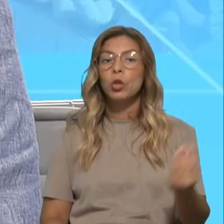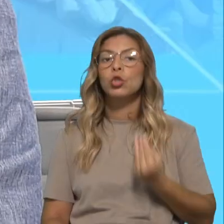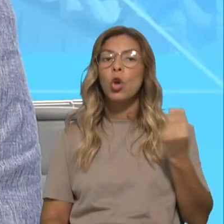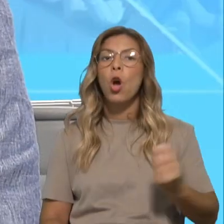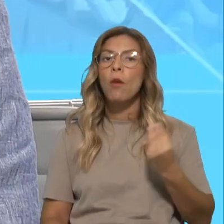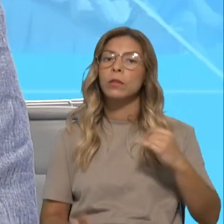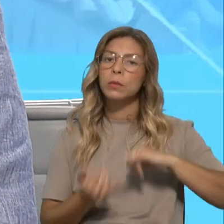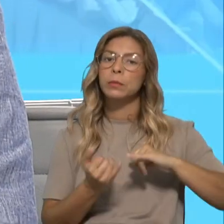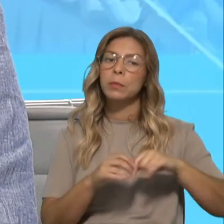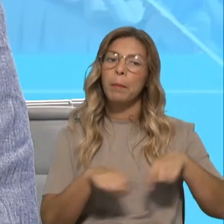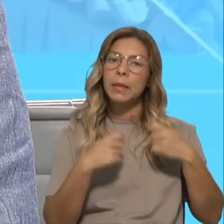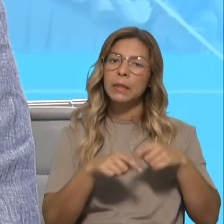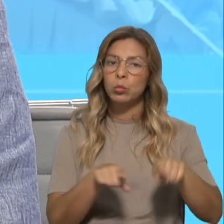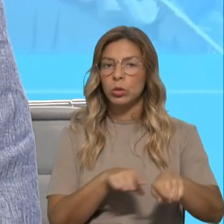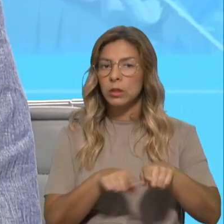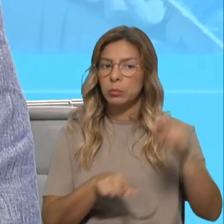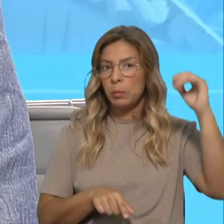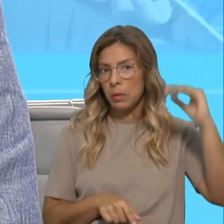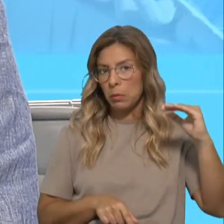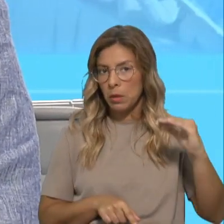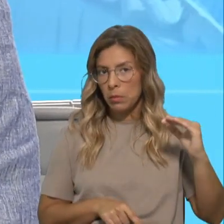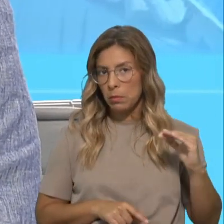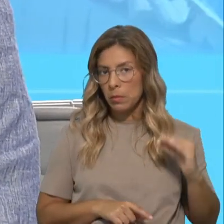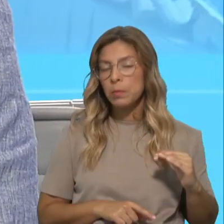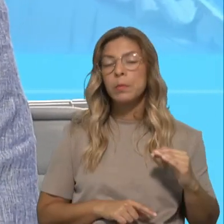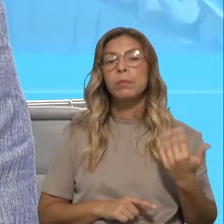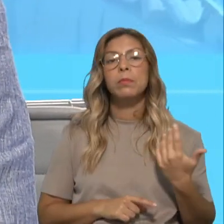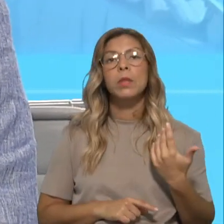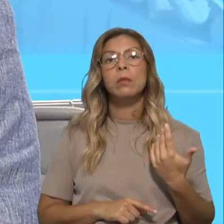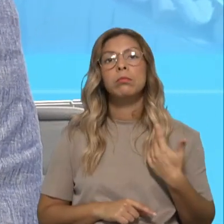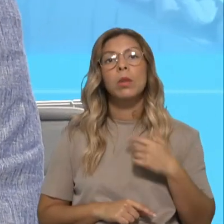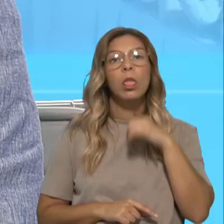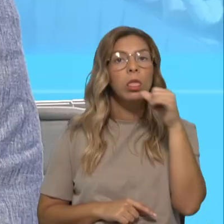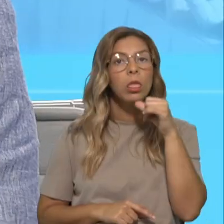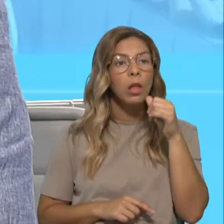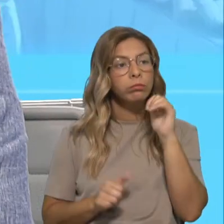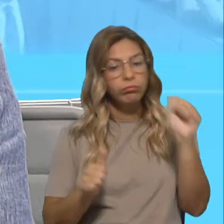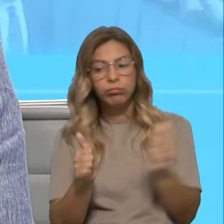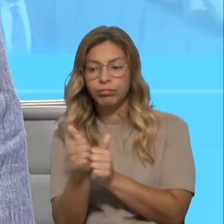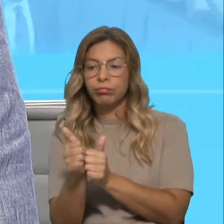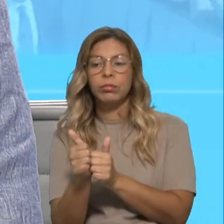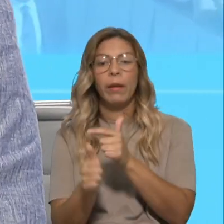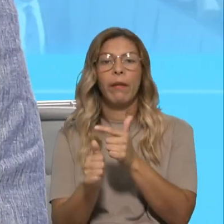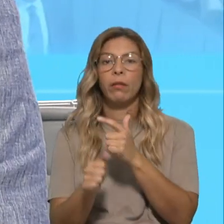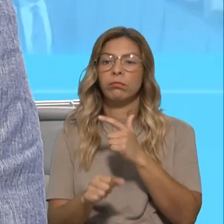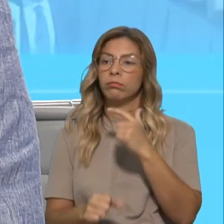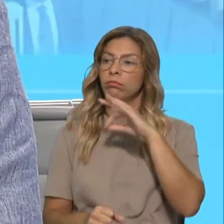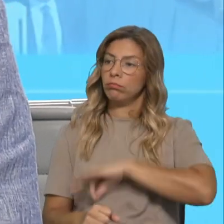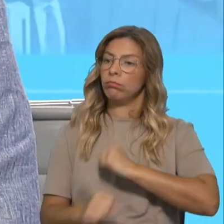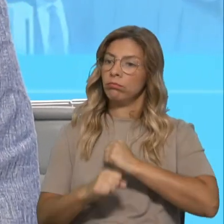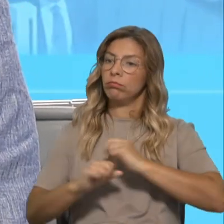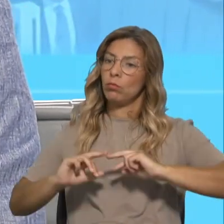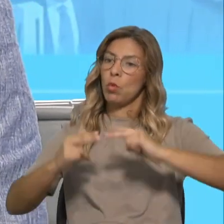geral, não têm tido um papel positivo e, portanto, arregimentam, sobretudo, as pessoas que querem fazer uma carreira rápida, e isso é